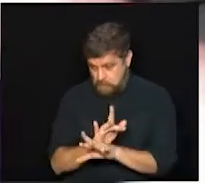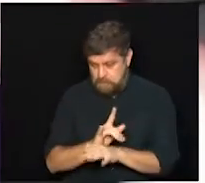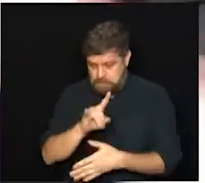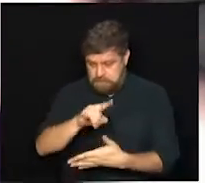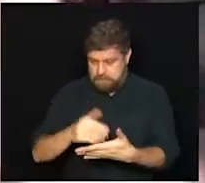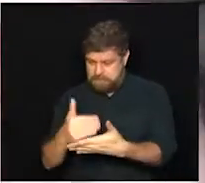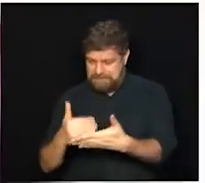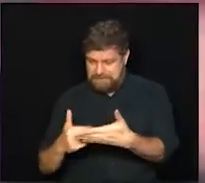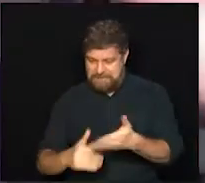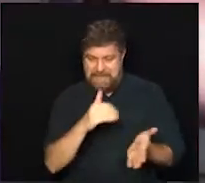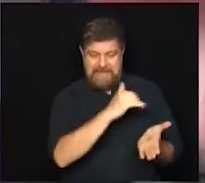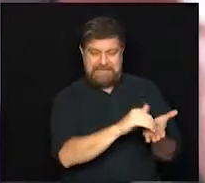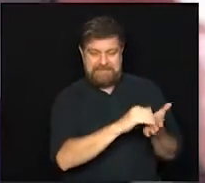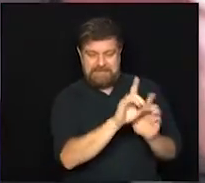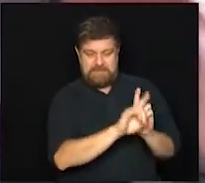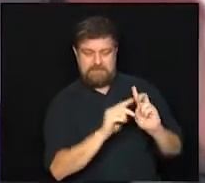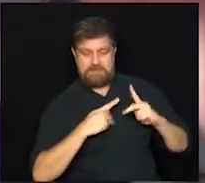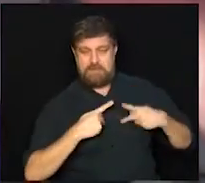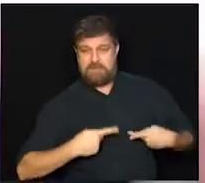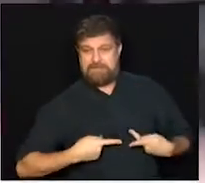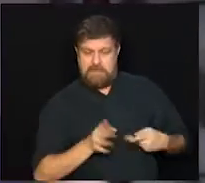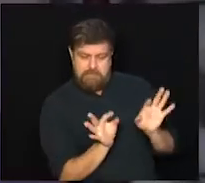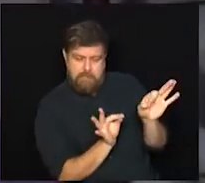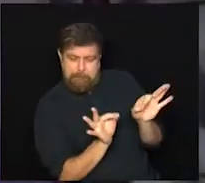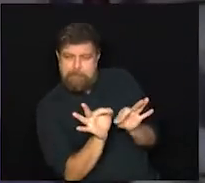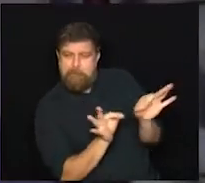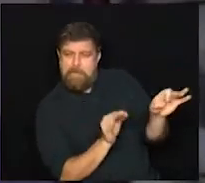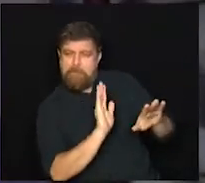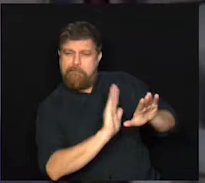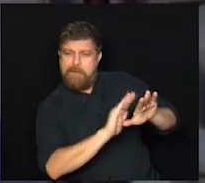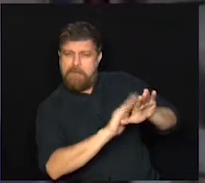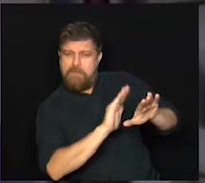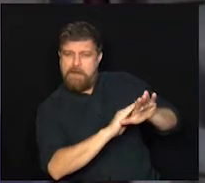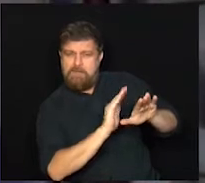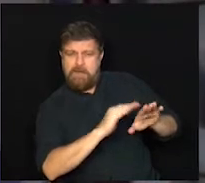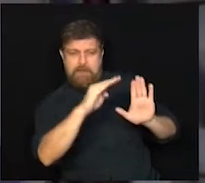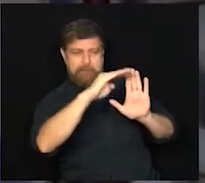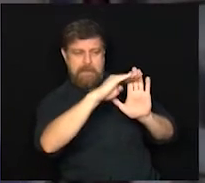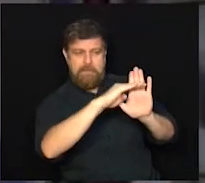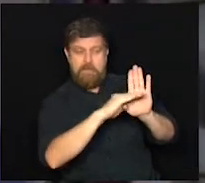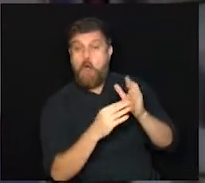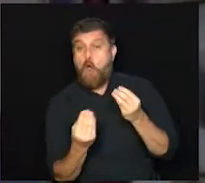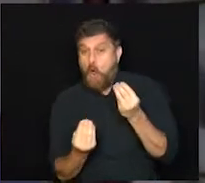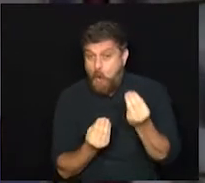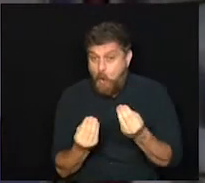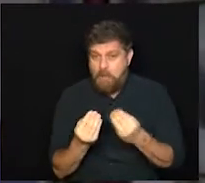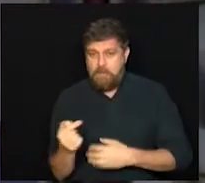Secretaria de Direitos Humanos, ela organizou a pauta da seguinte forma: